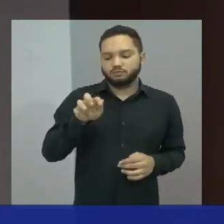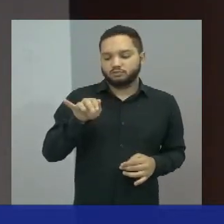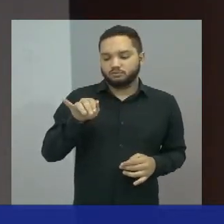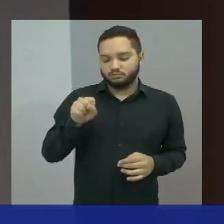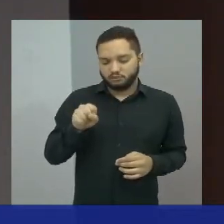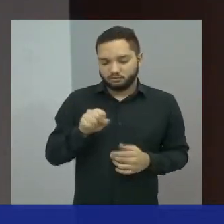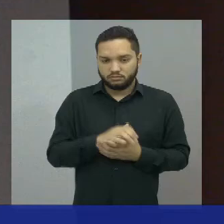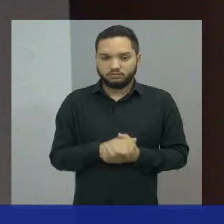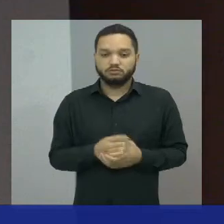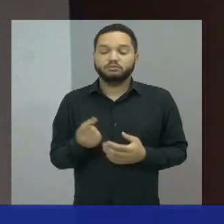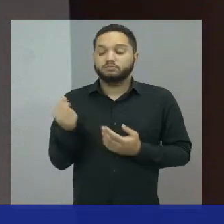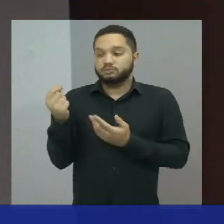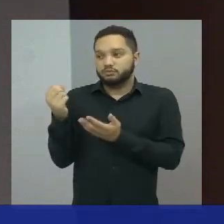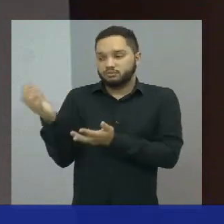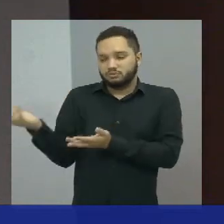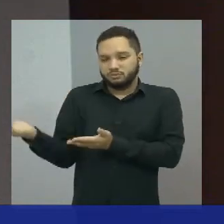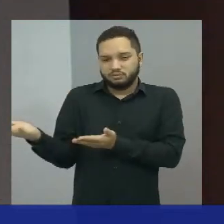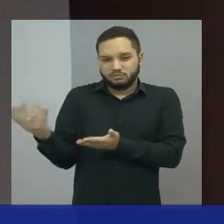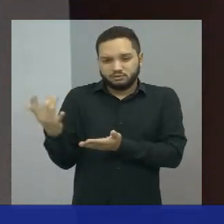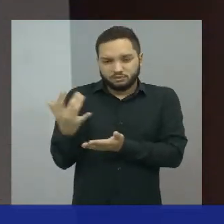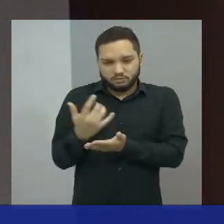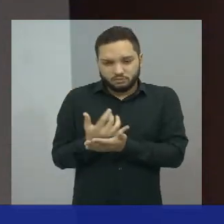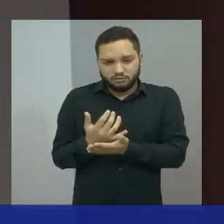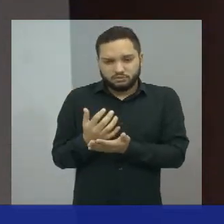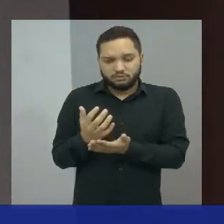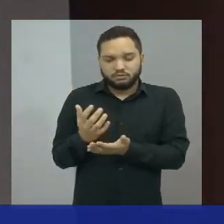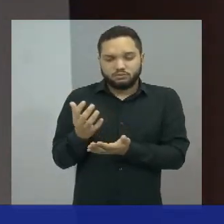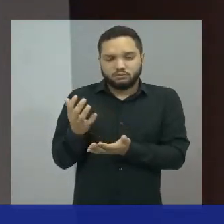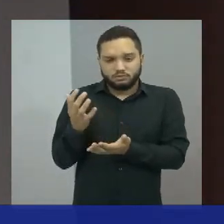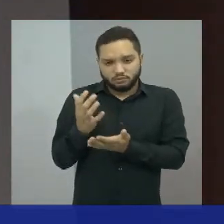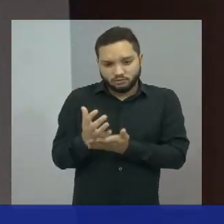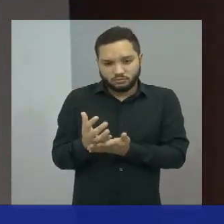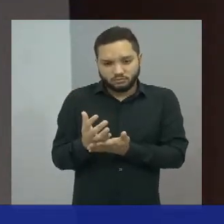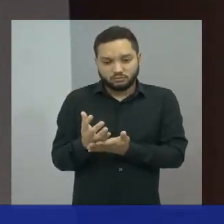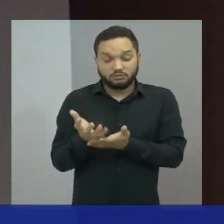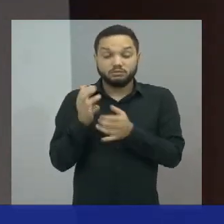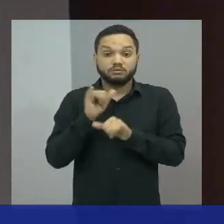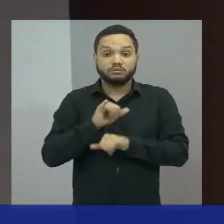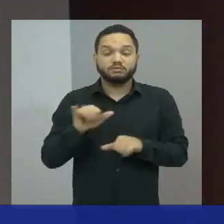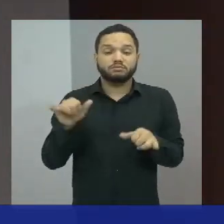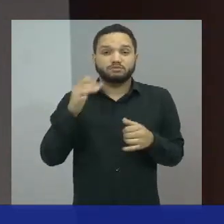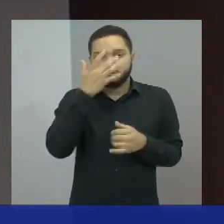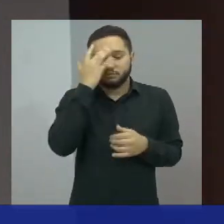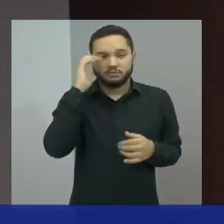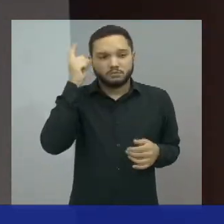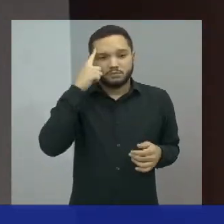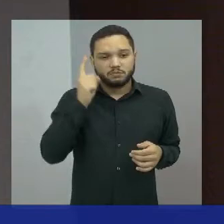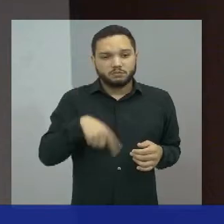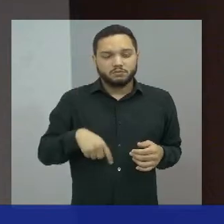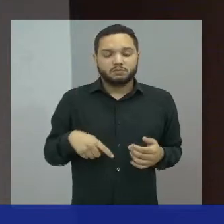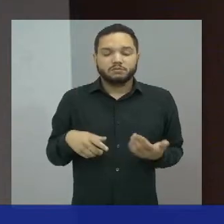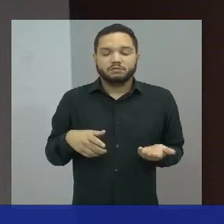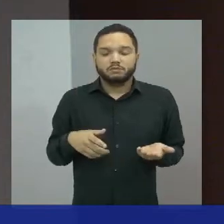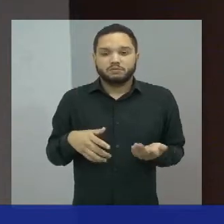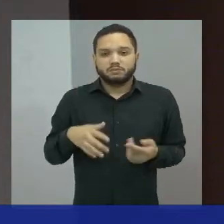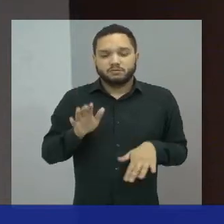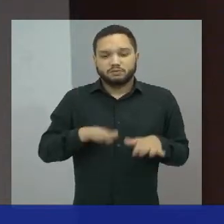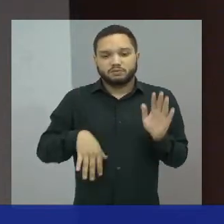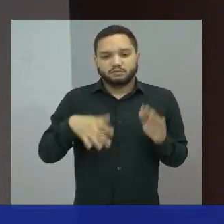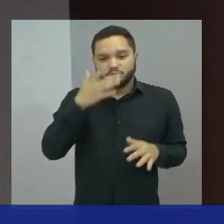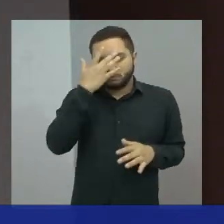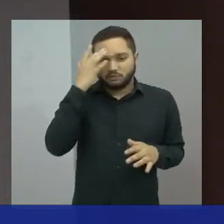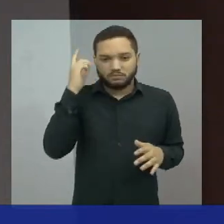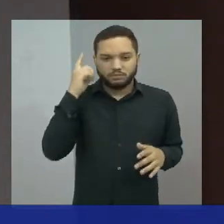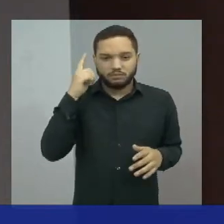produto dessa arrecadação, isso é uma curiosidade que as pessoas têm e, às vezes, até fazem